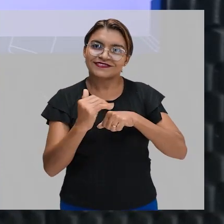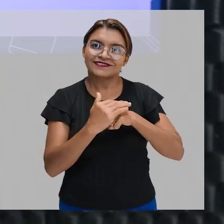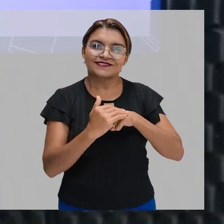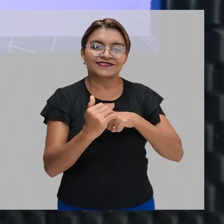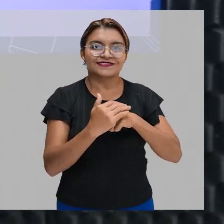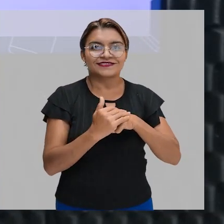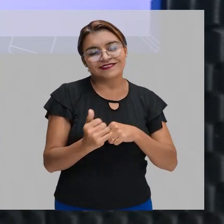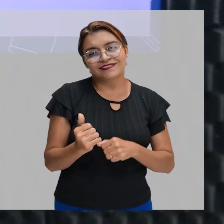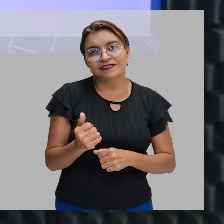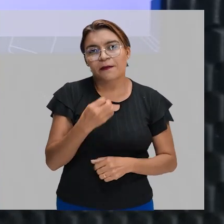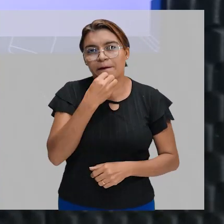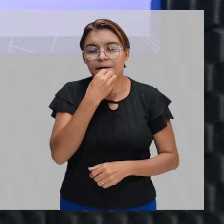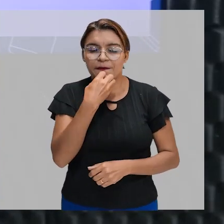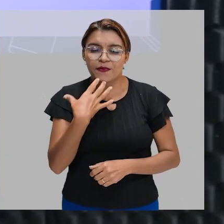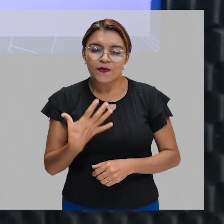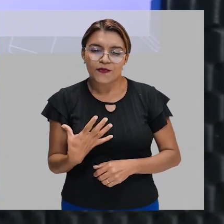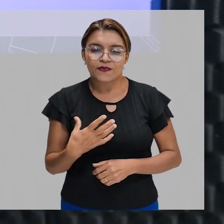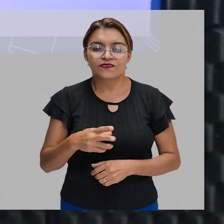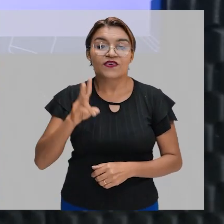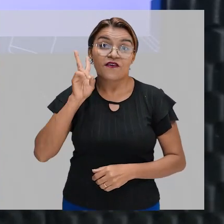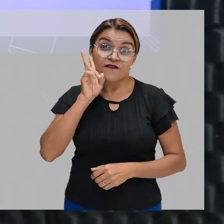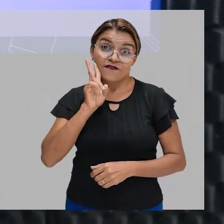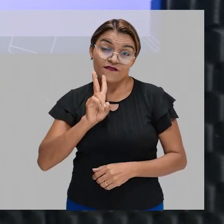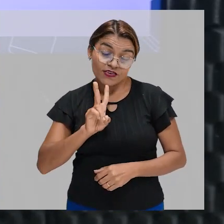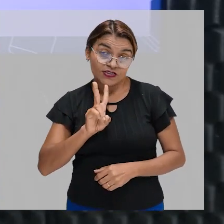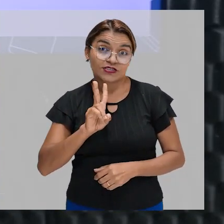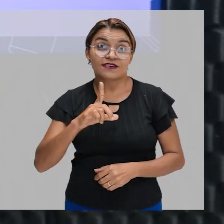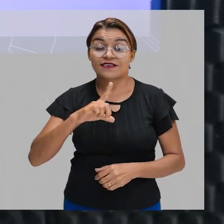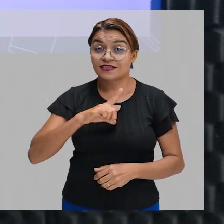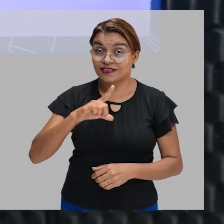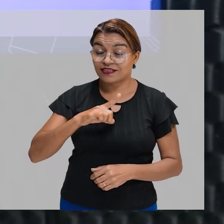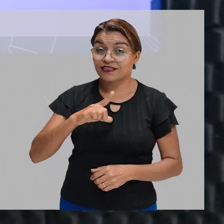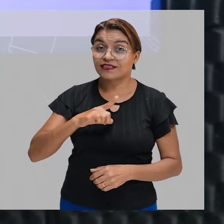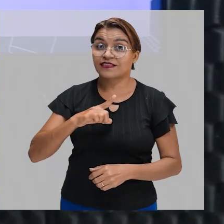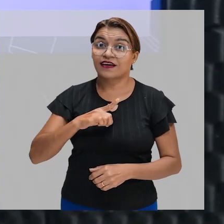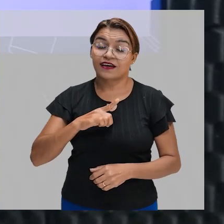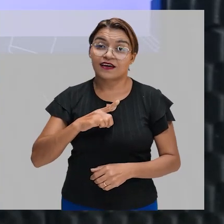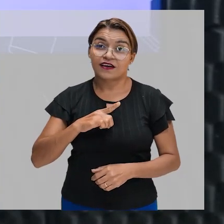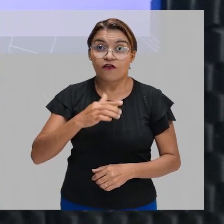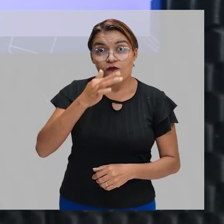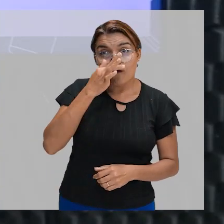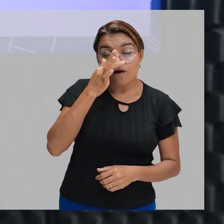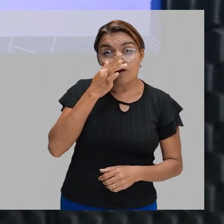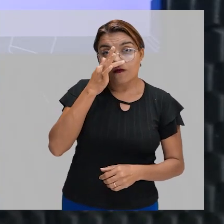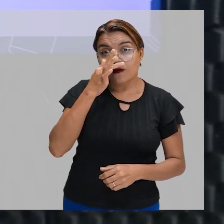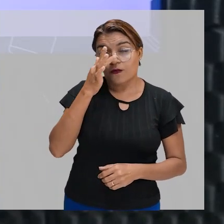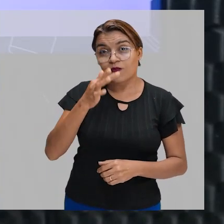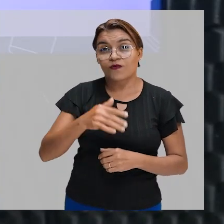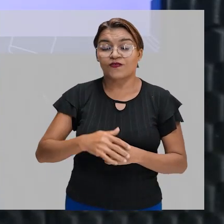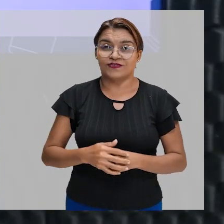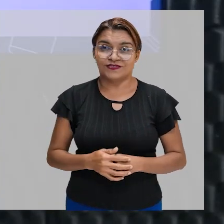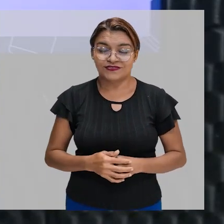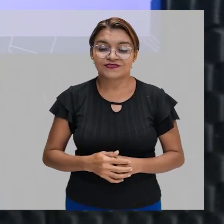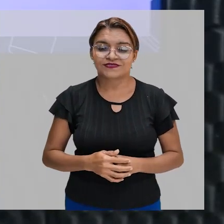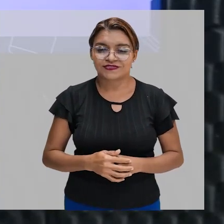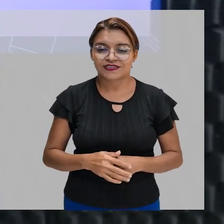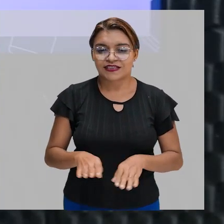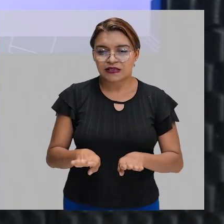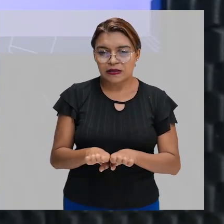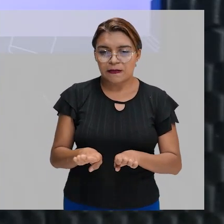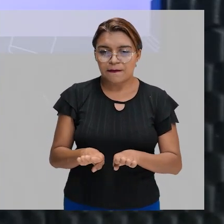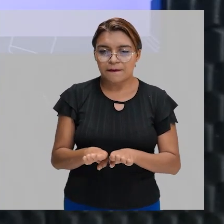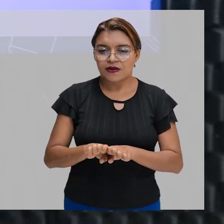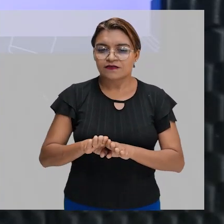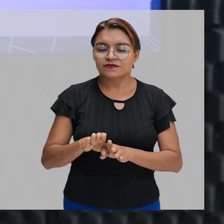mais doce da virgem que ele abre ao lado como flor da mesma razão e dos